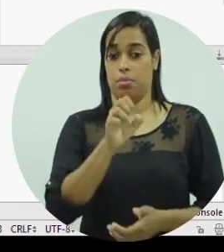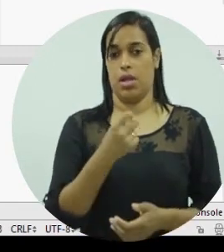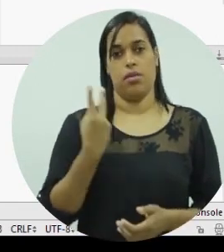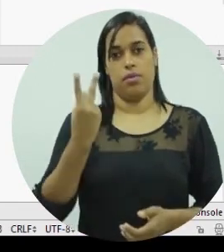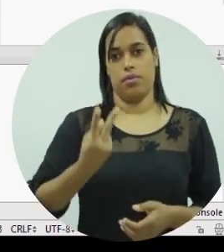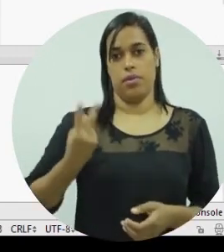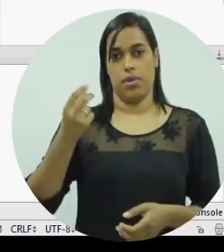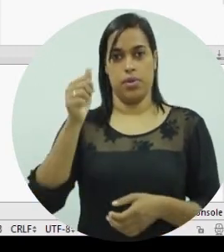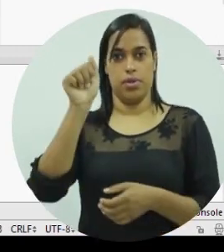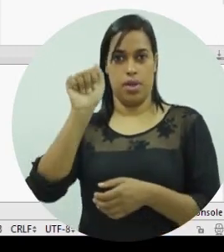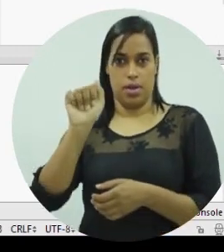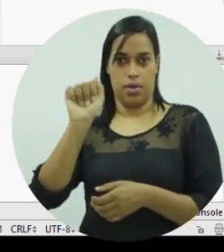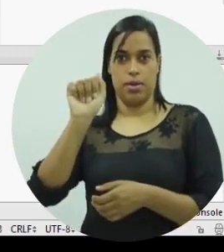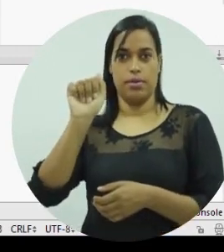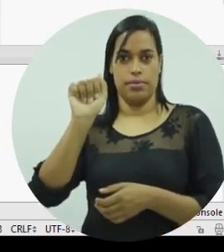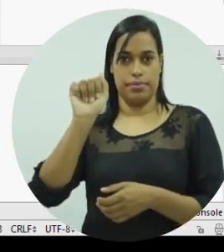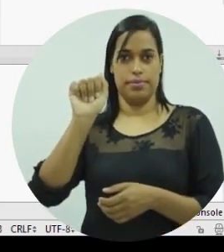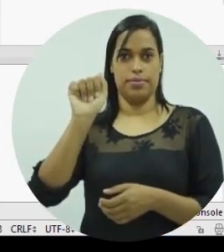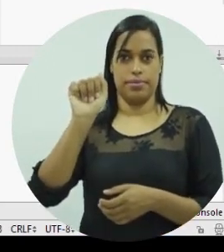de A,